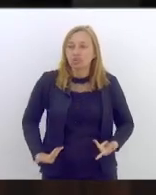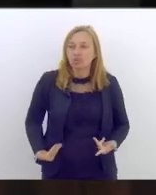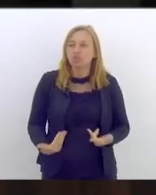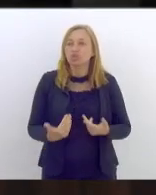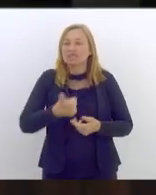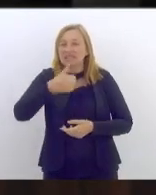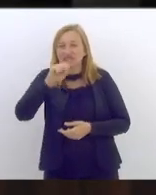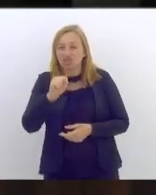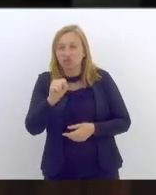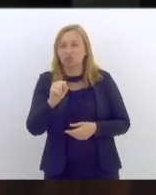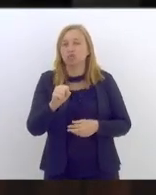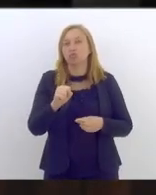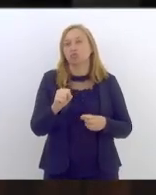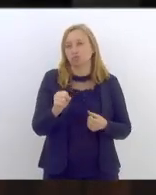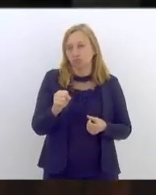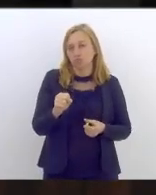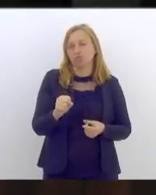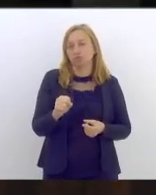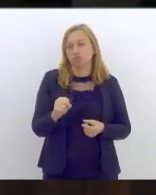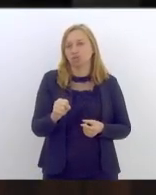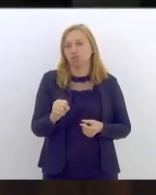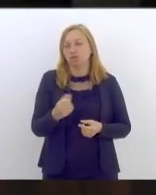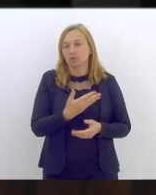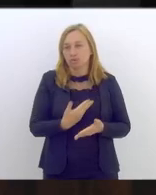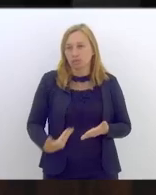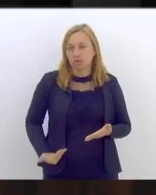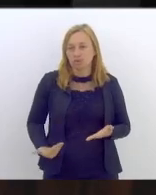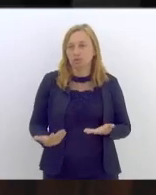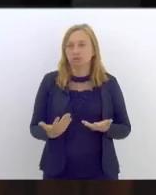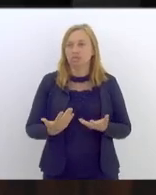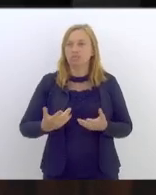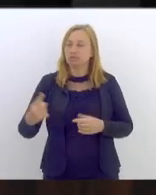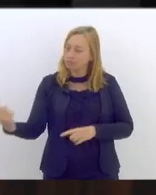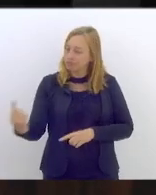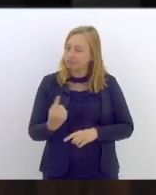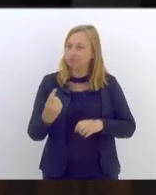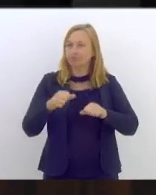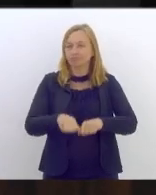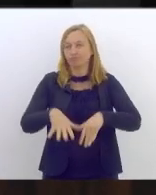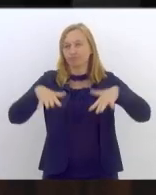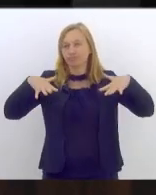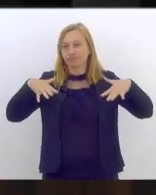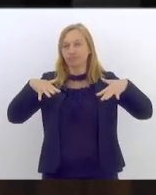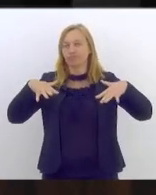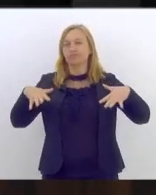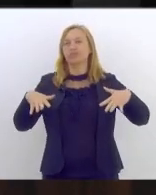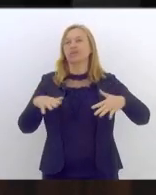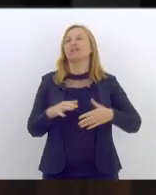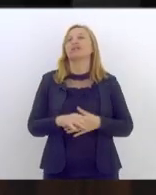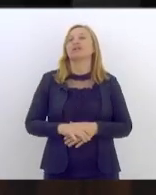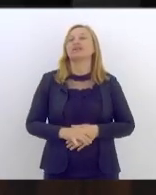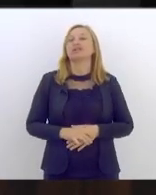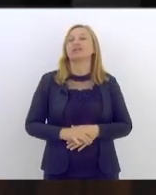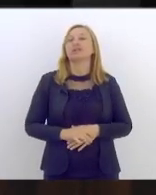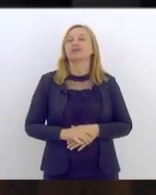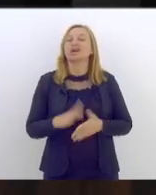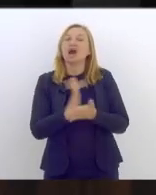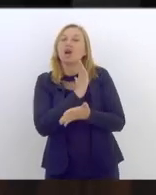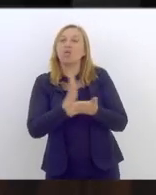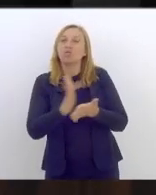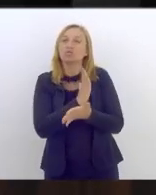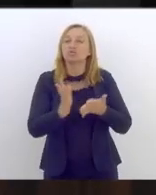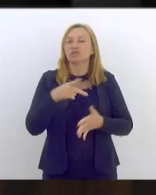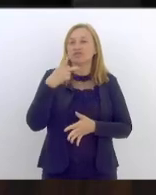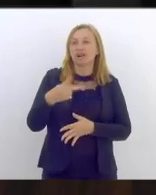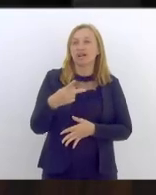Foram 18 audiências públicas nós trouxemos para o plenário aquele que Alguns chamam